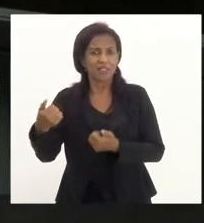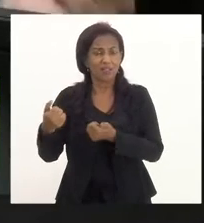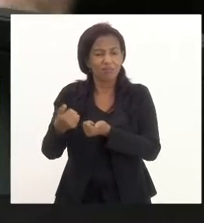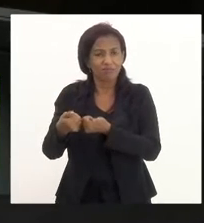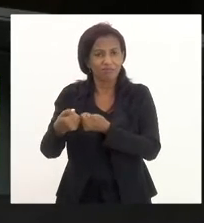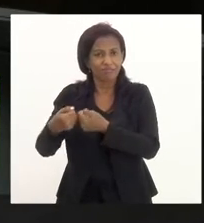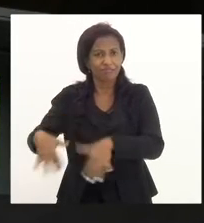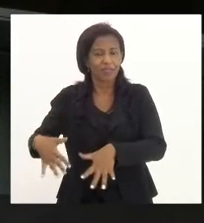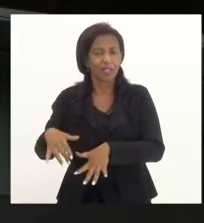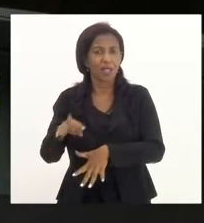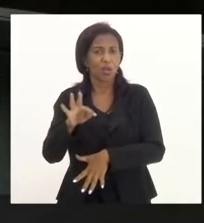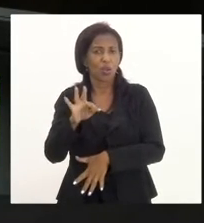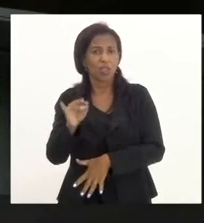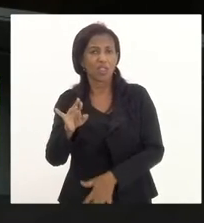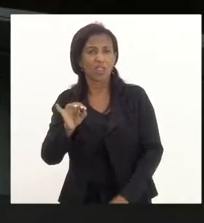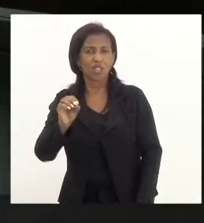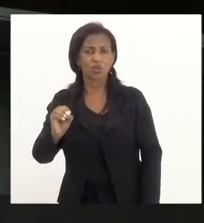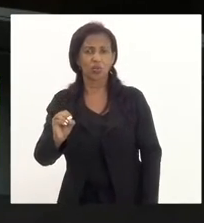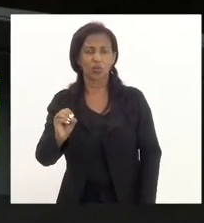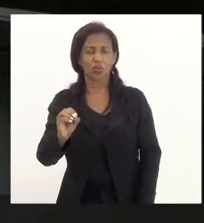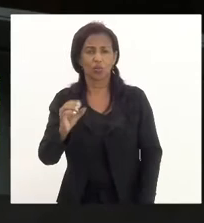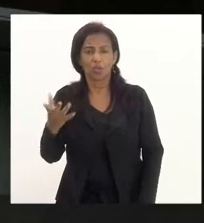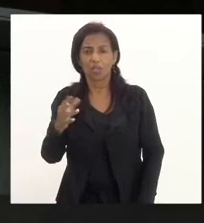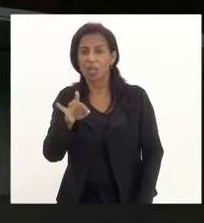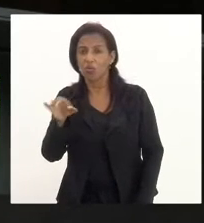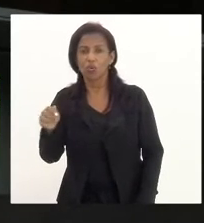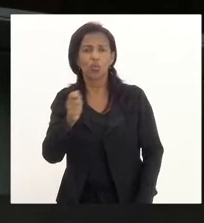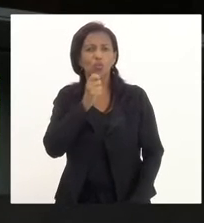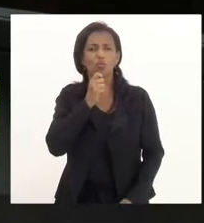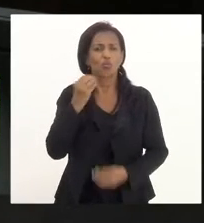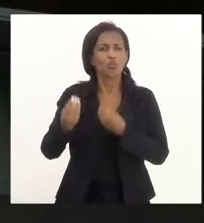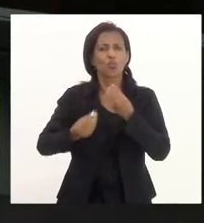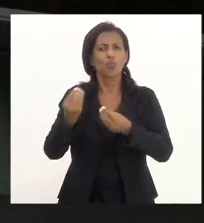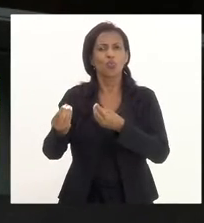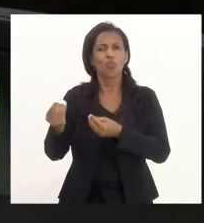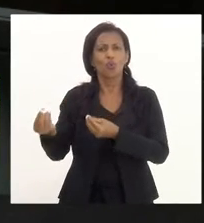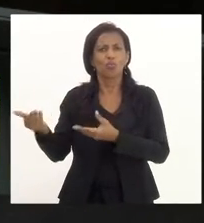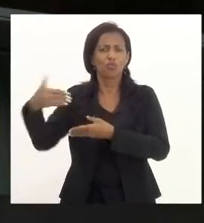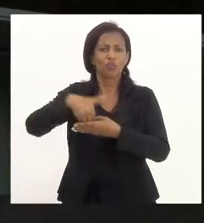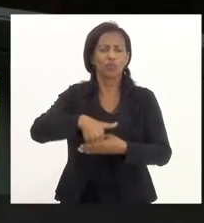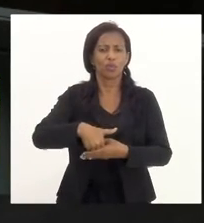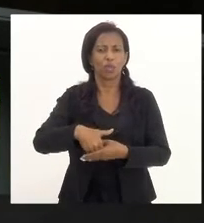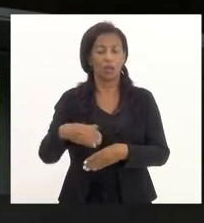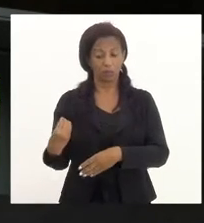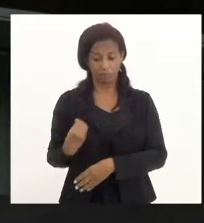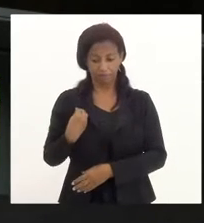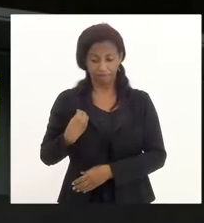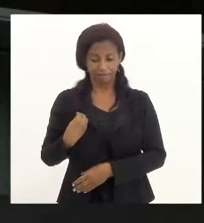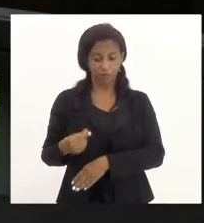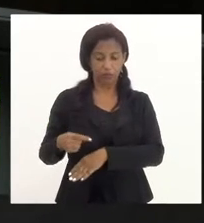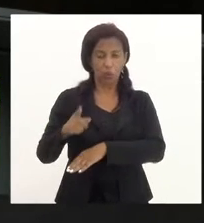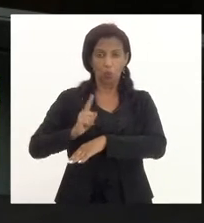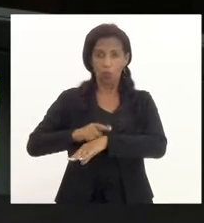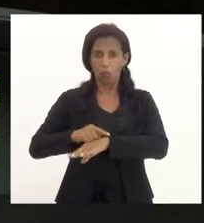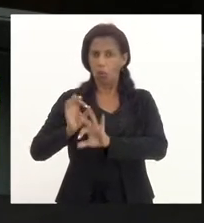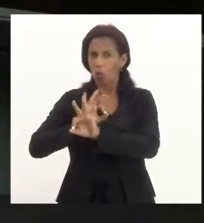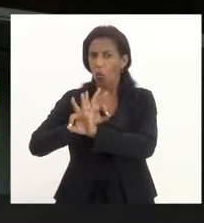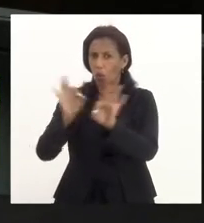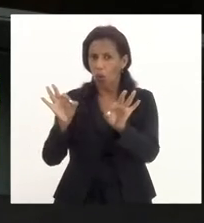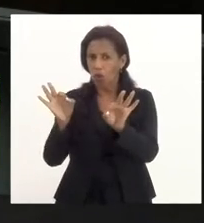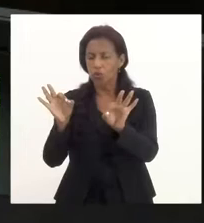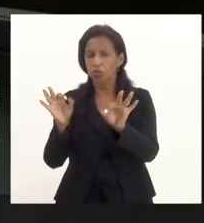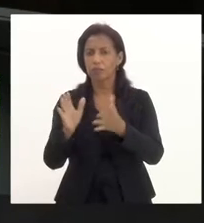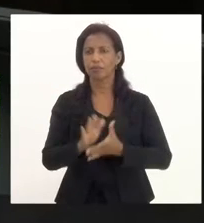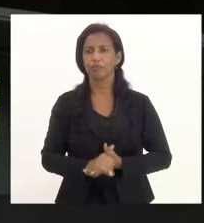E à medida que sangue do Tesouro o tesouro não tem condição também de botar nós estamos vivendo um momento é ótimo do